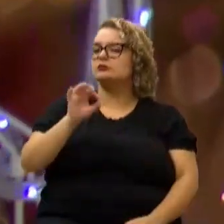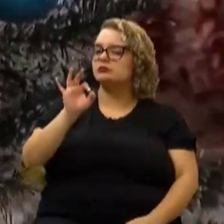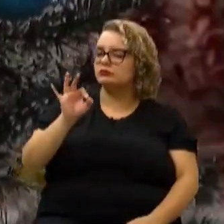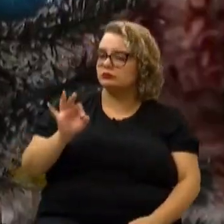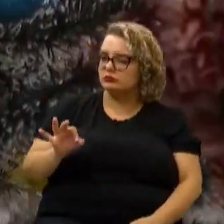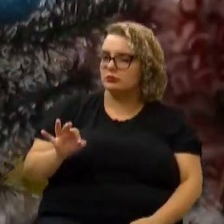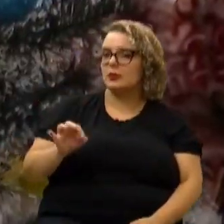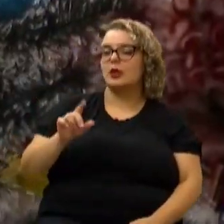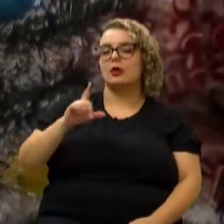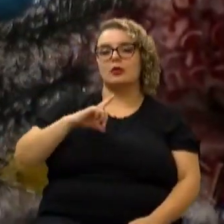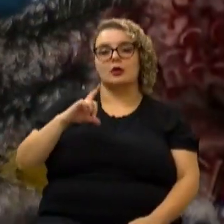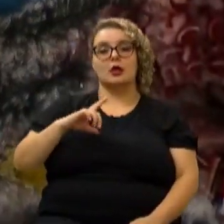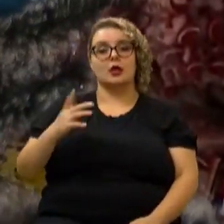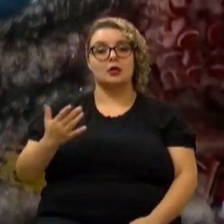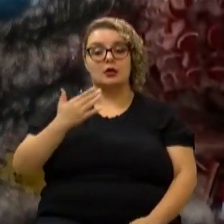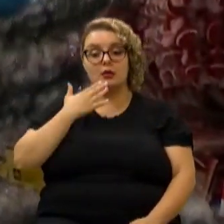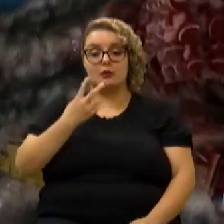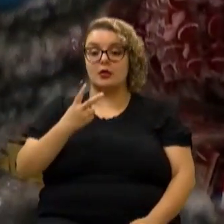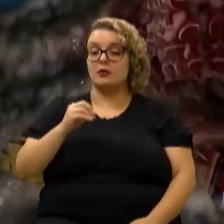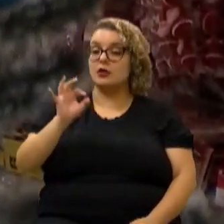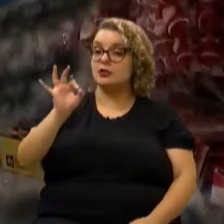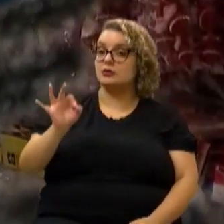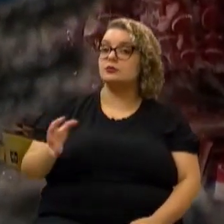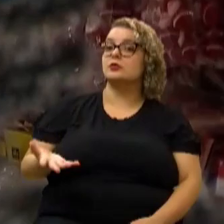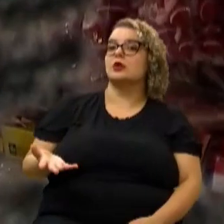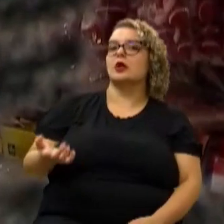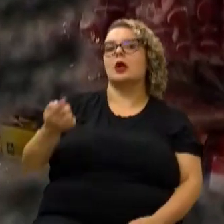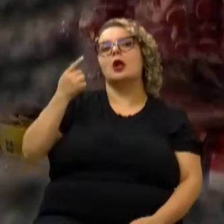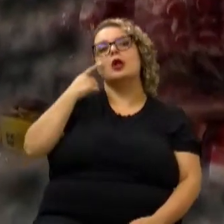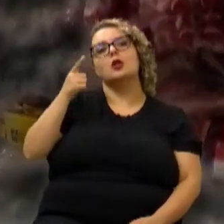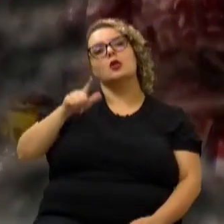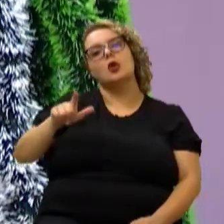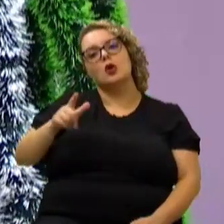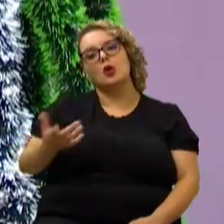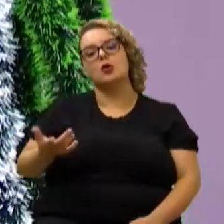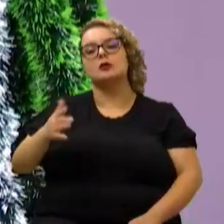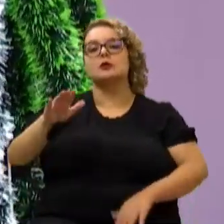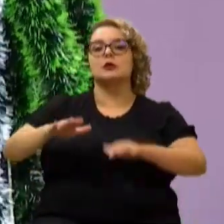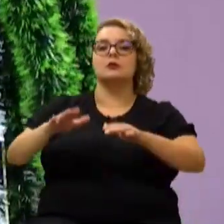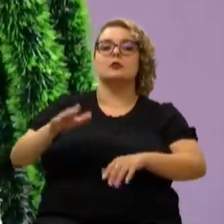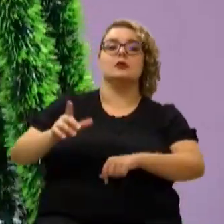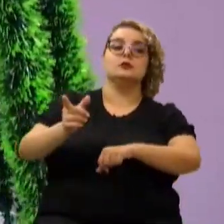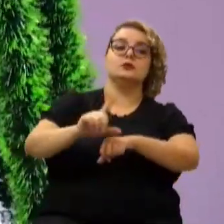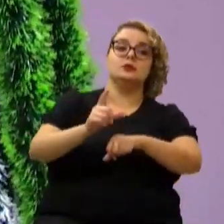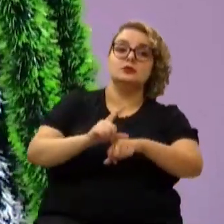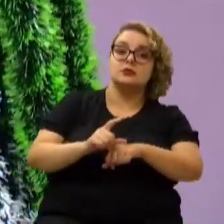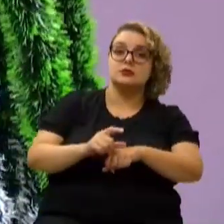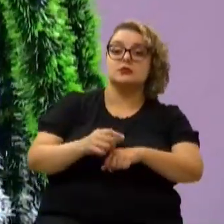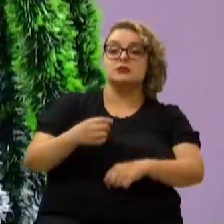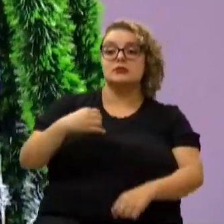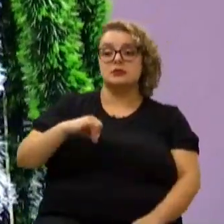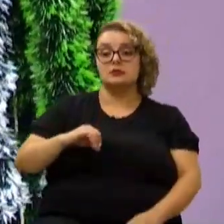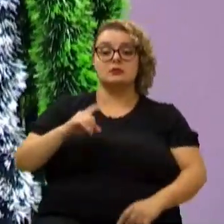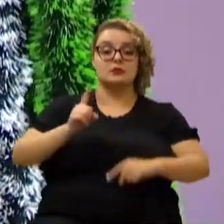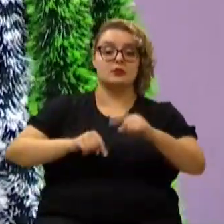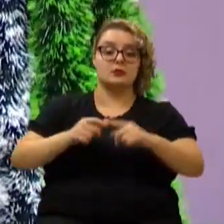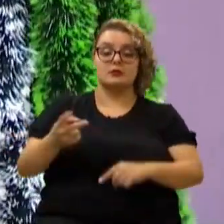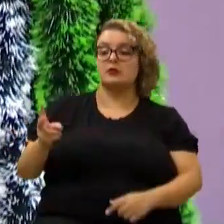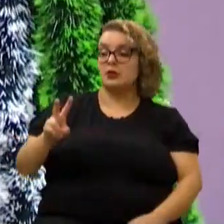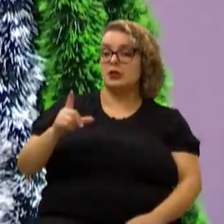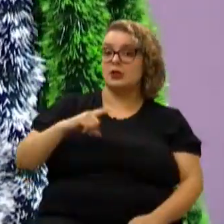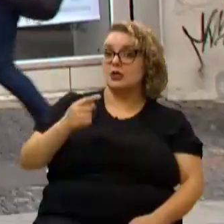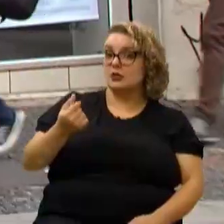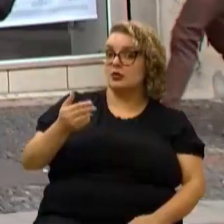você pede aqueles 10%, é onde que você pede 20%. Lógico, dependendo muito do lojista. Se eu levar esses